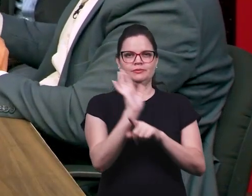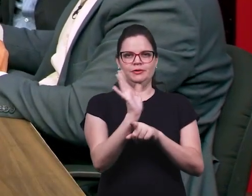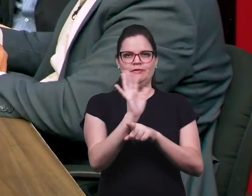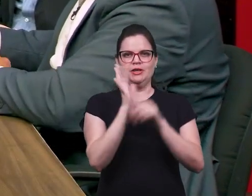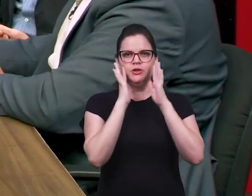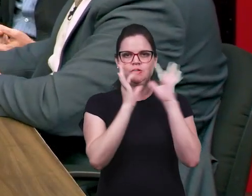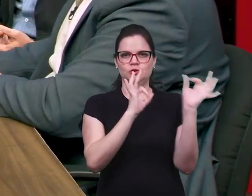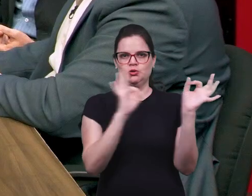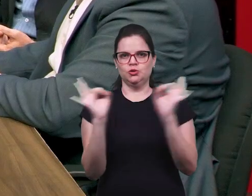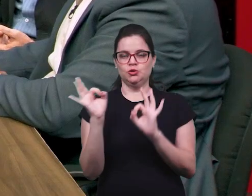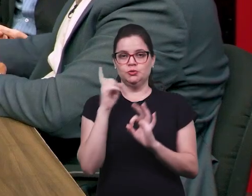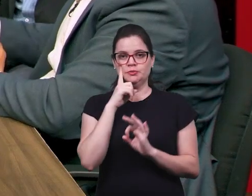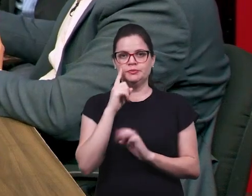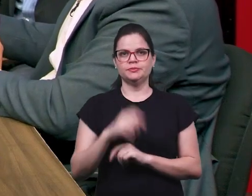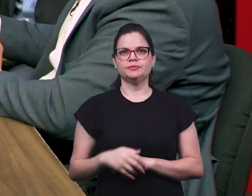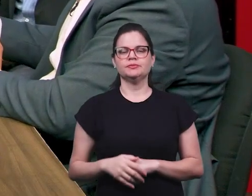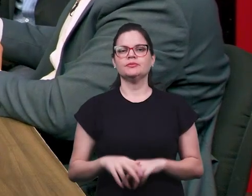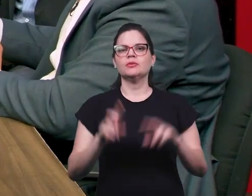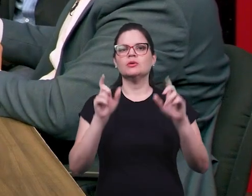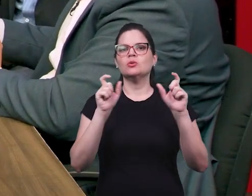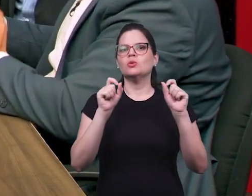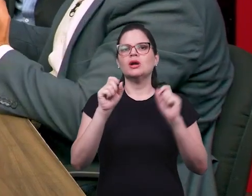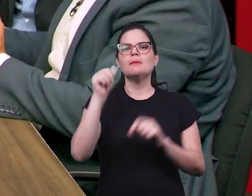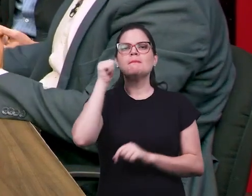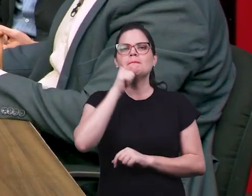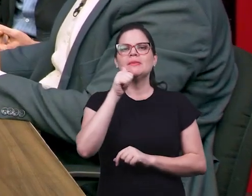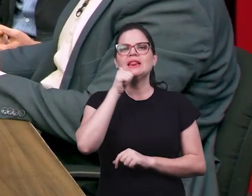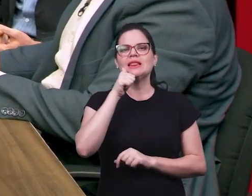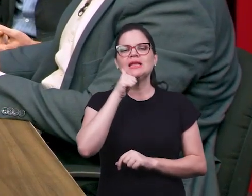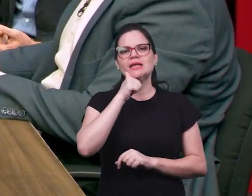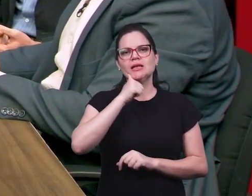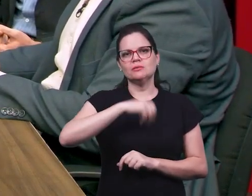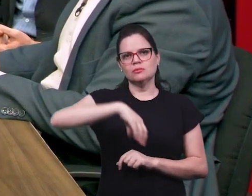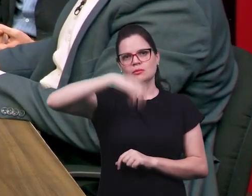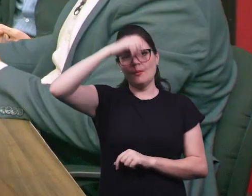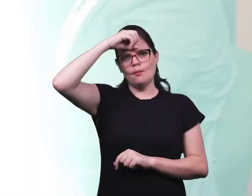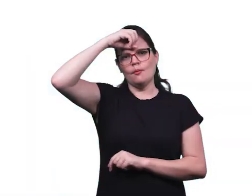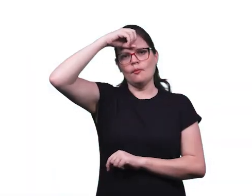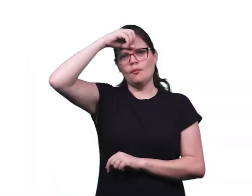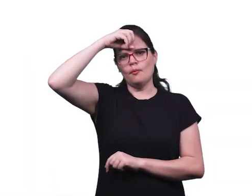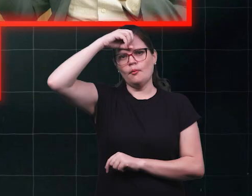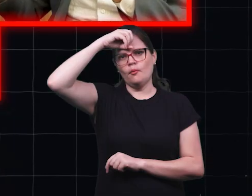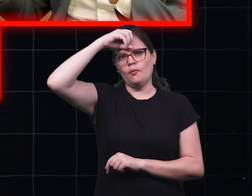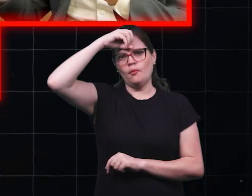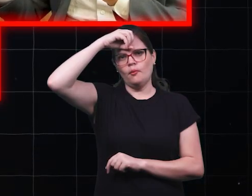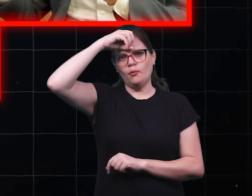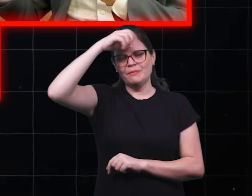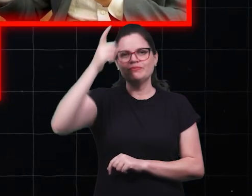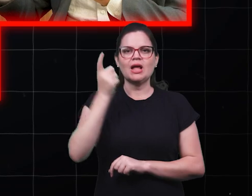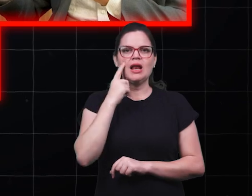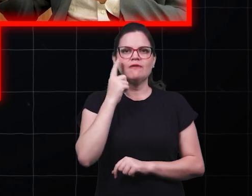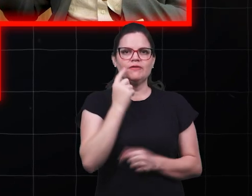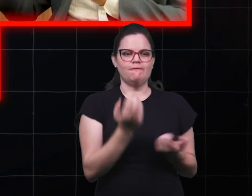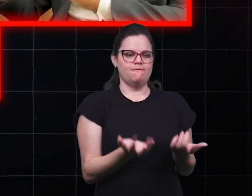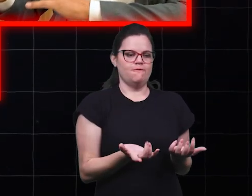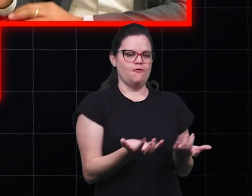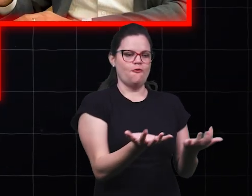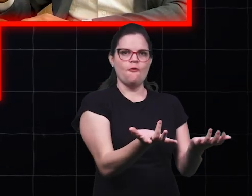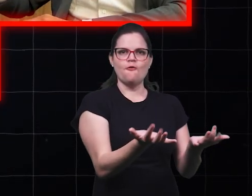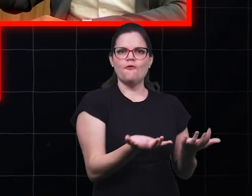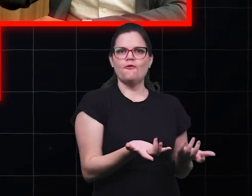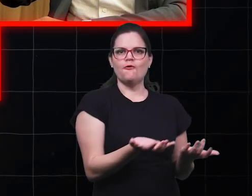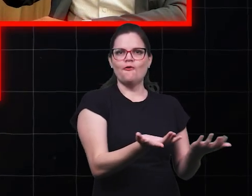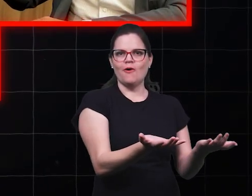ser passado sobre uma menina na sua inocência, uma criança. Ela está diante de um fogão, desse fogão